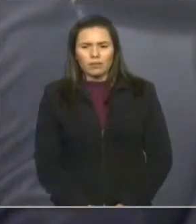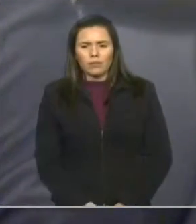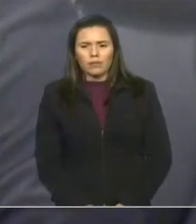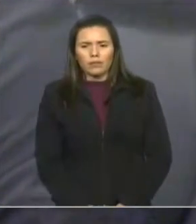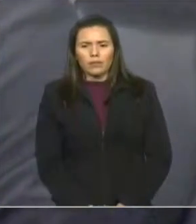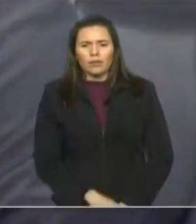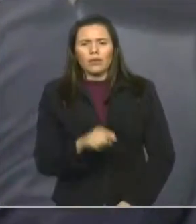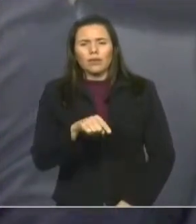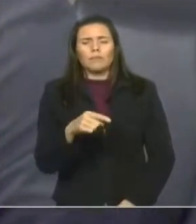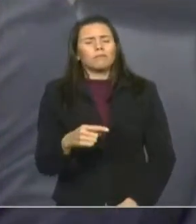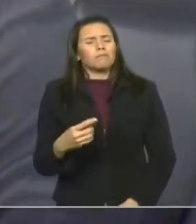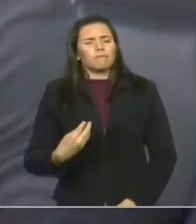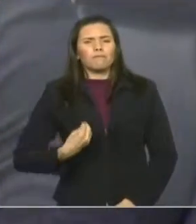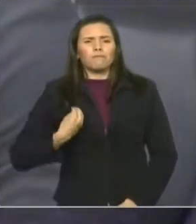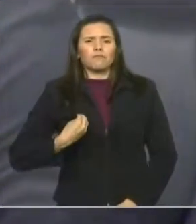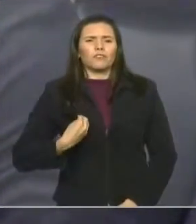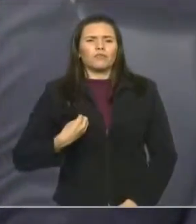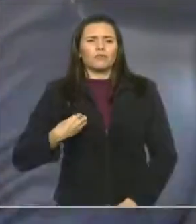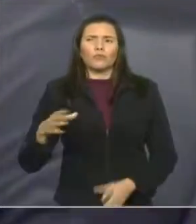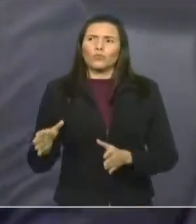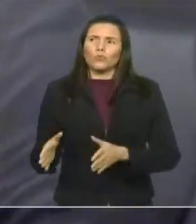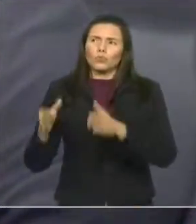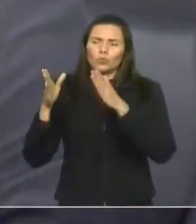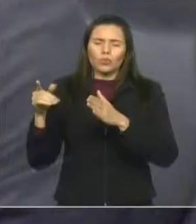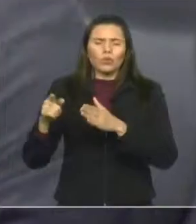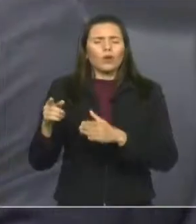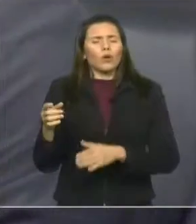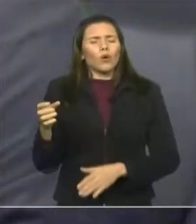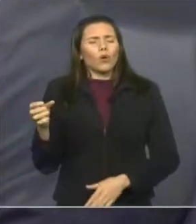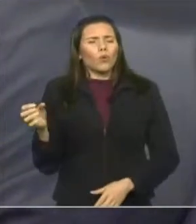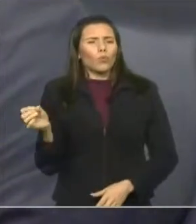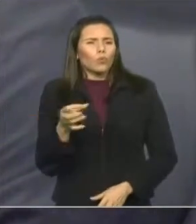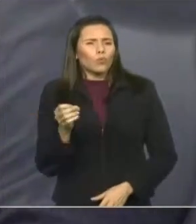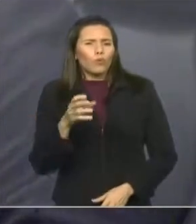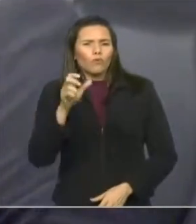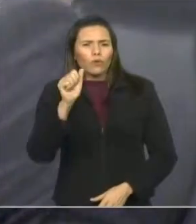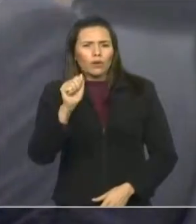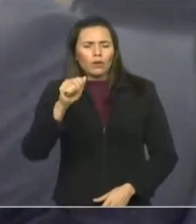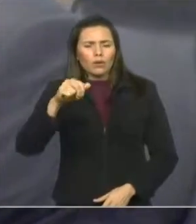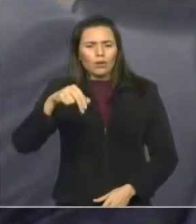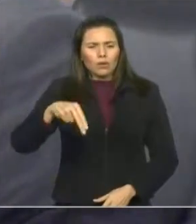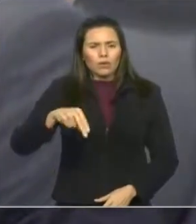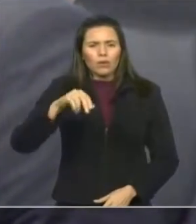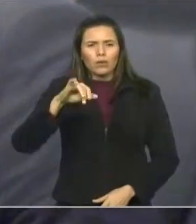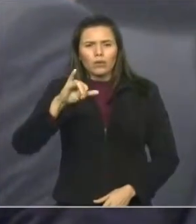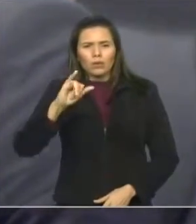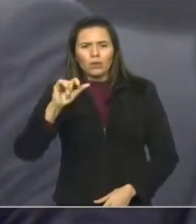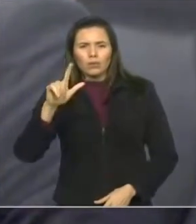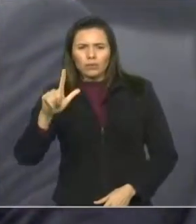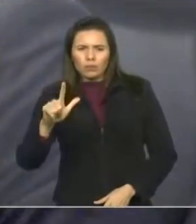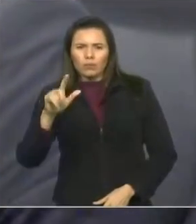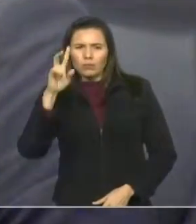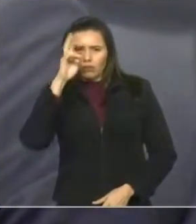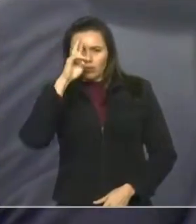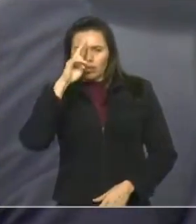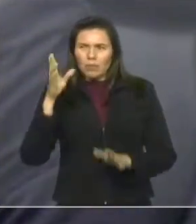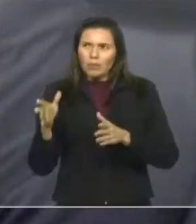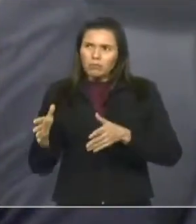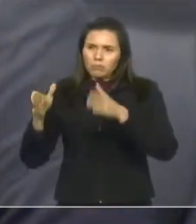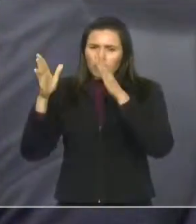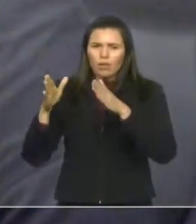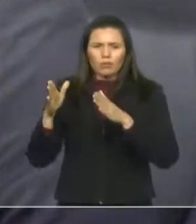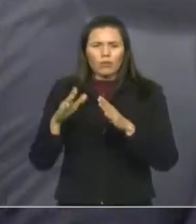residencial Novo Anil. O condomínio residencial Novo Anil, ele foi amplamente divulgado nas redes sociais, blogs,